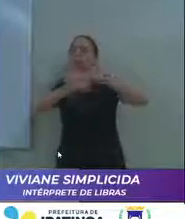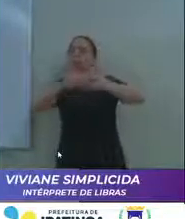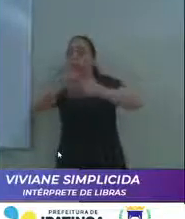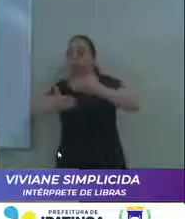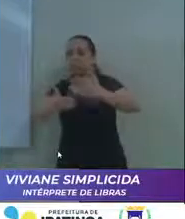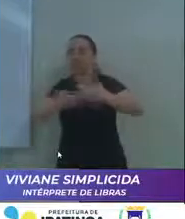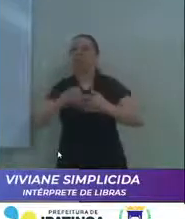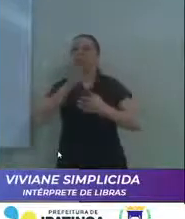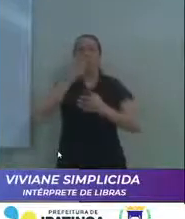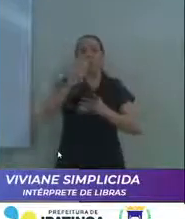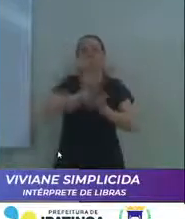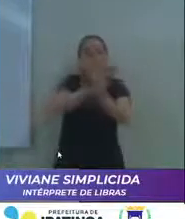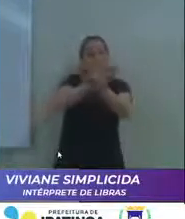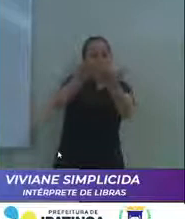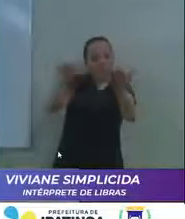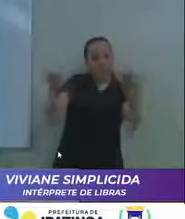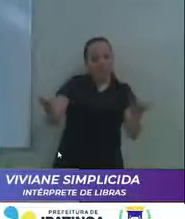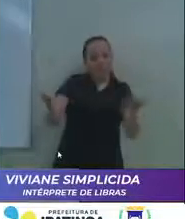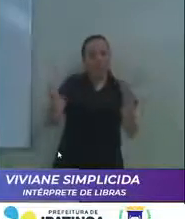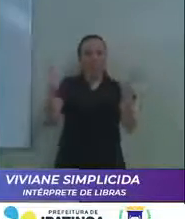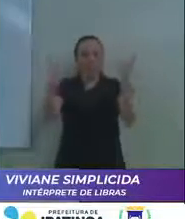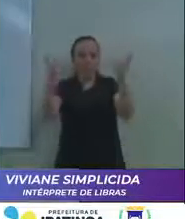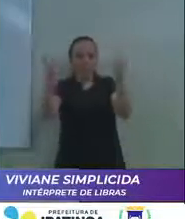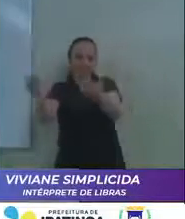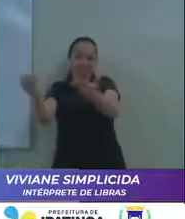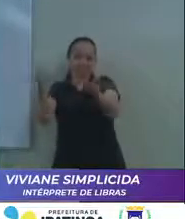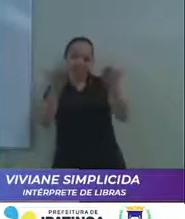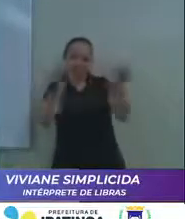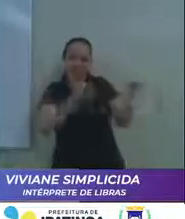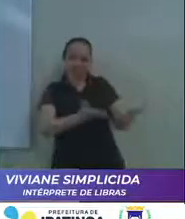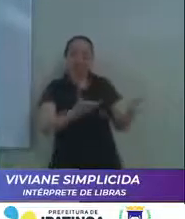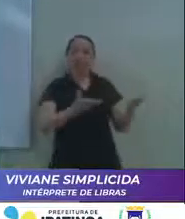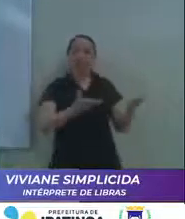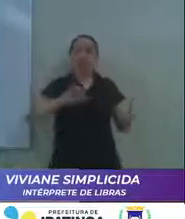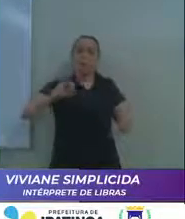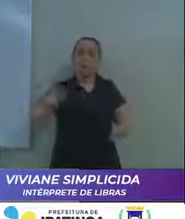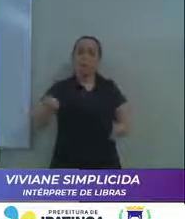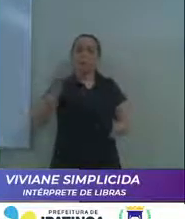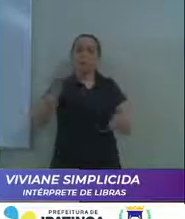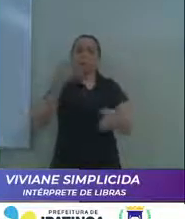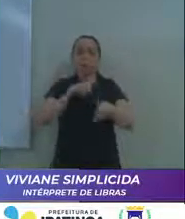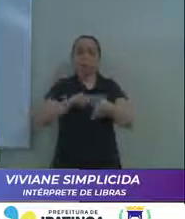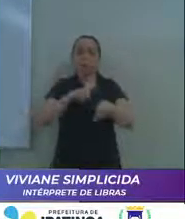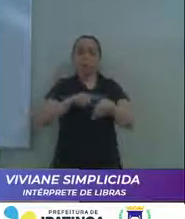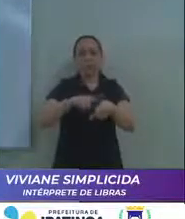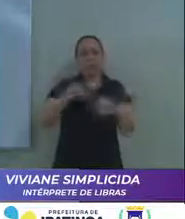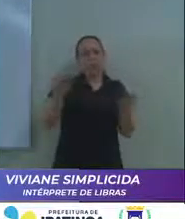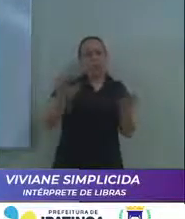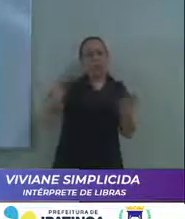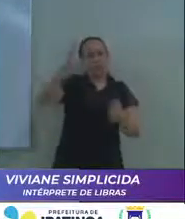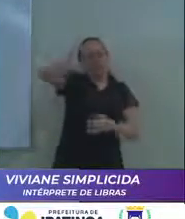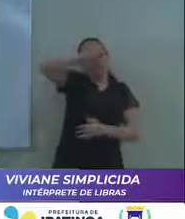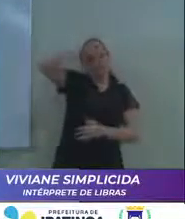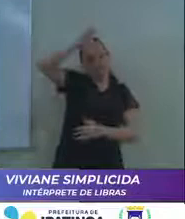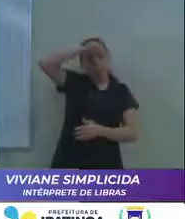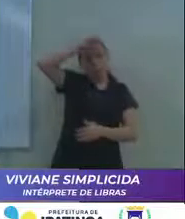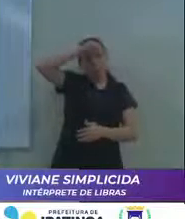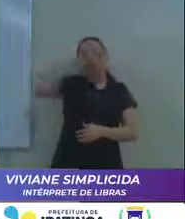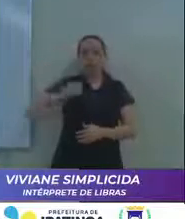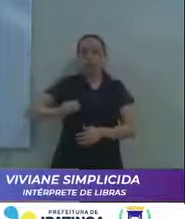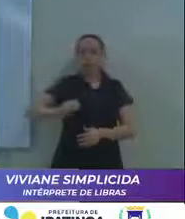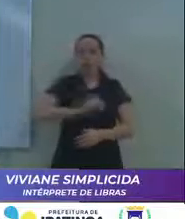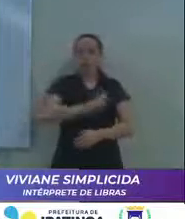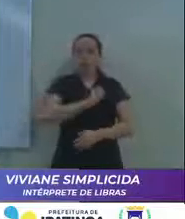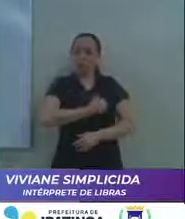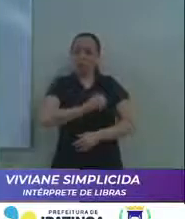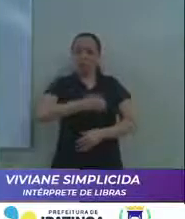Dou boas-vindas a todos vocês. Espero que aproveite este momento de aprendizagem. A vida é um